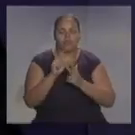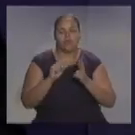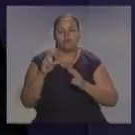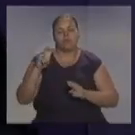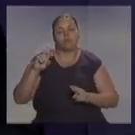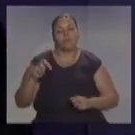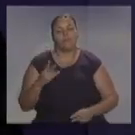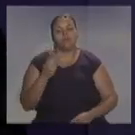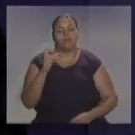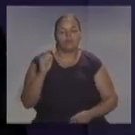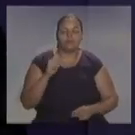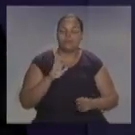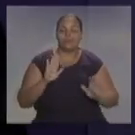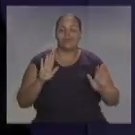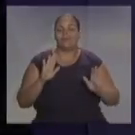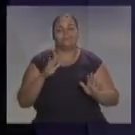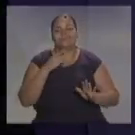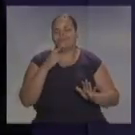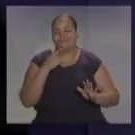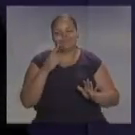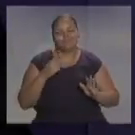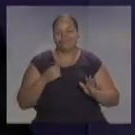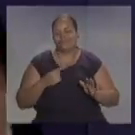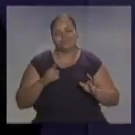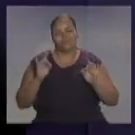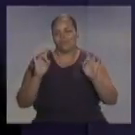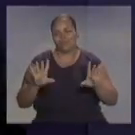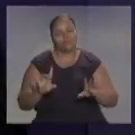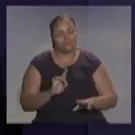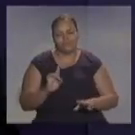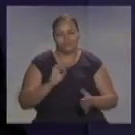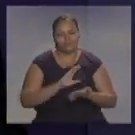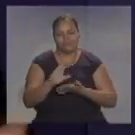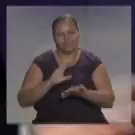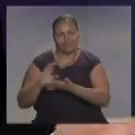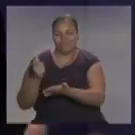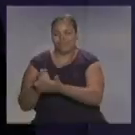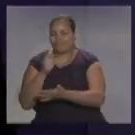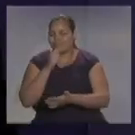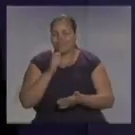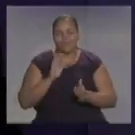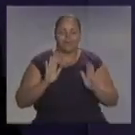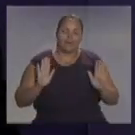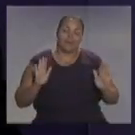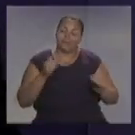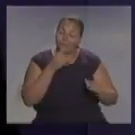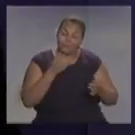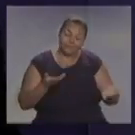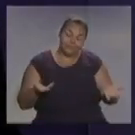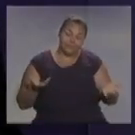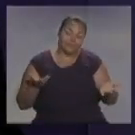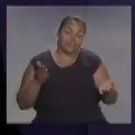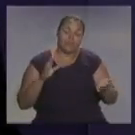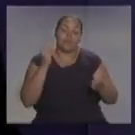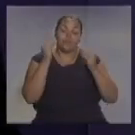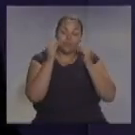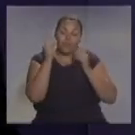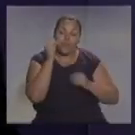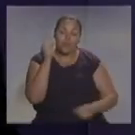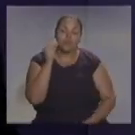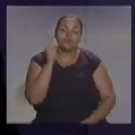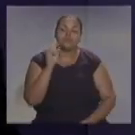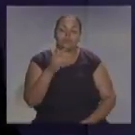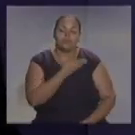5. Infelizmente, ele não conseguiu cumprir nem os 45, nem os 10 milhões. Isso foi muito triste. Isso